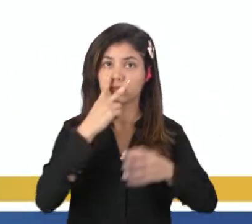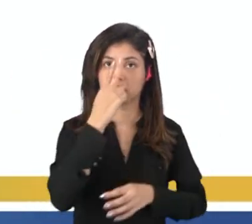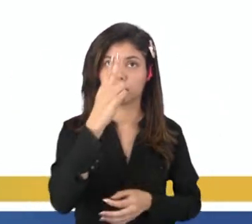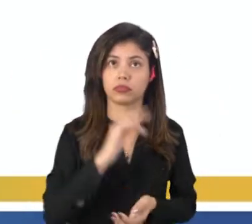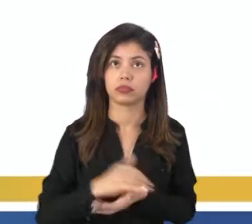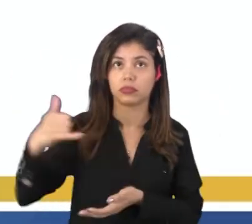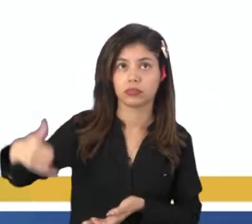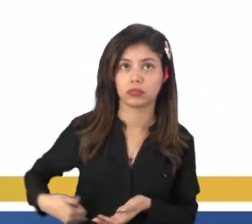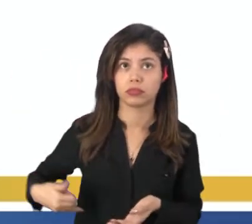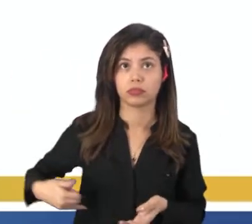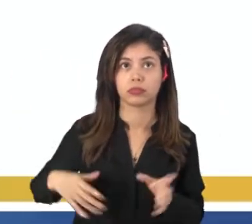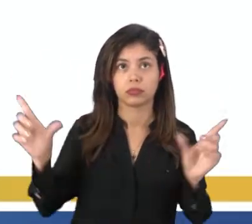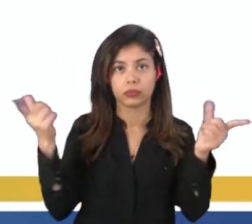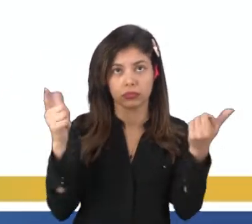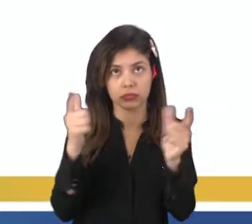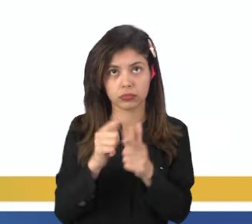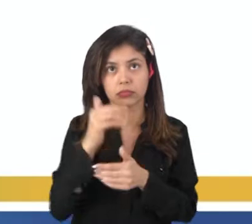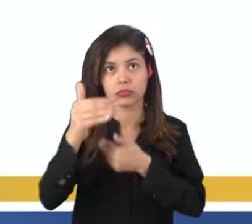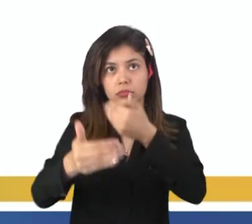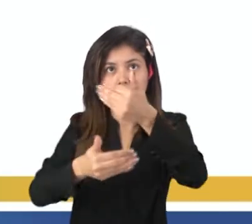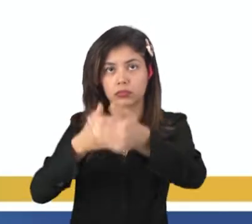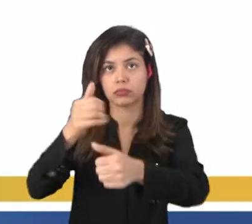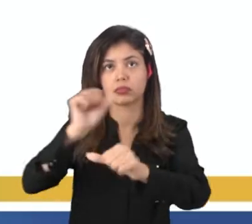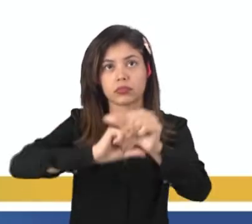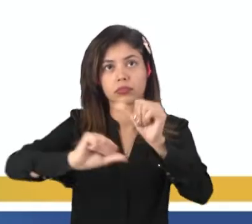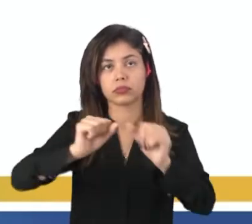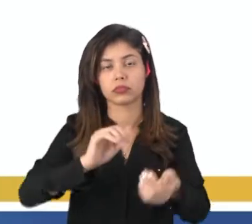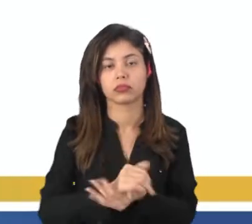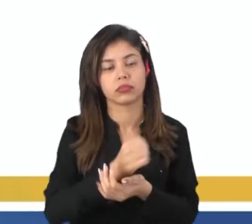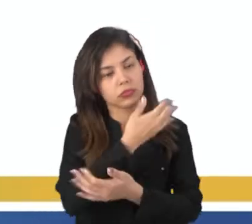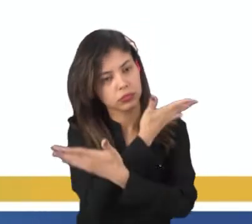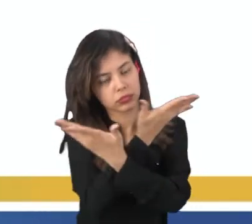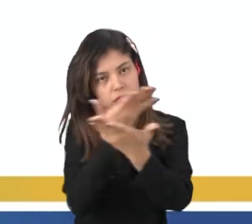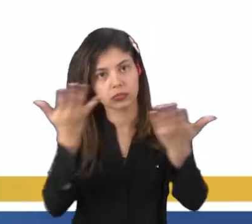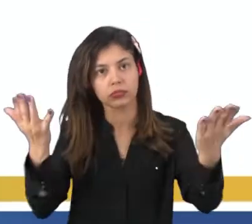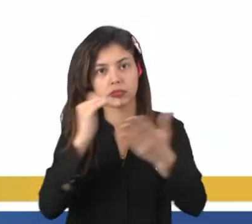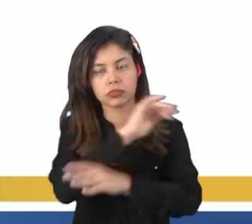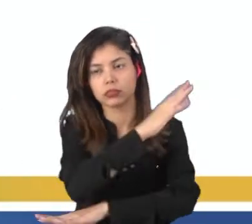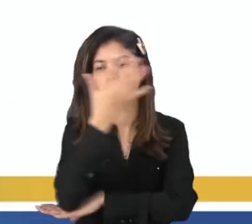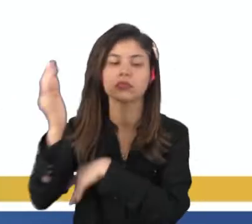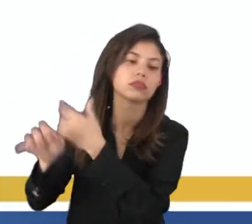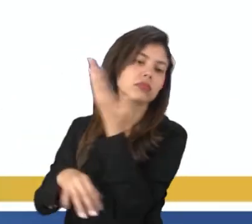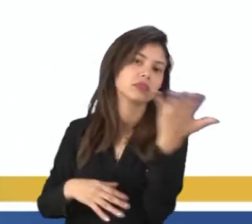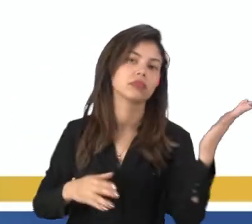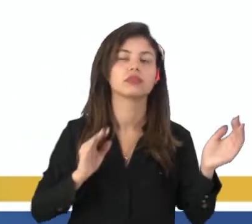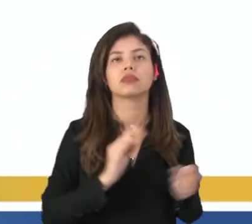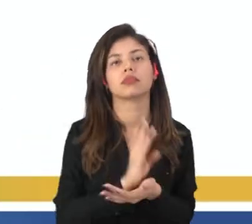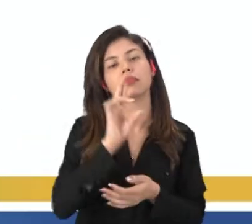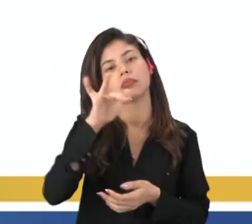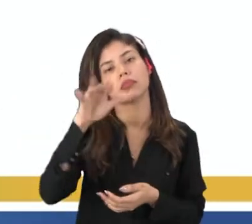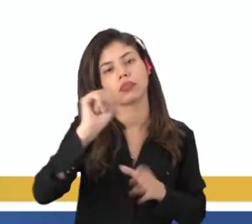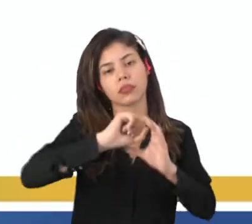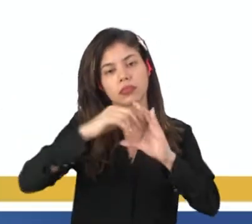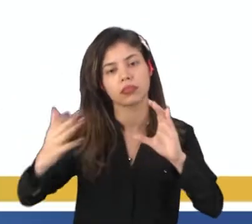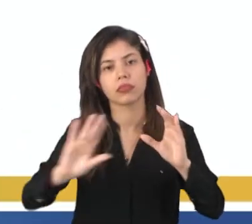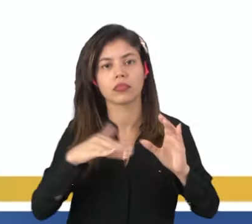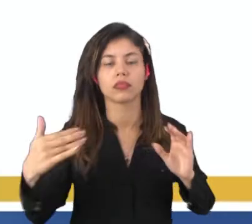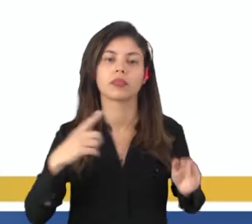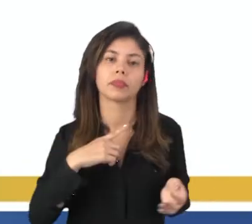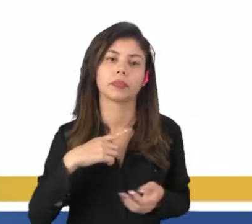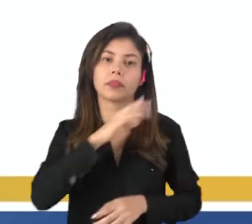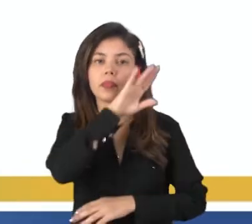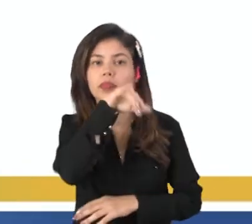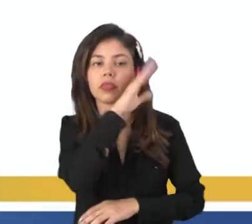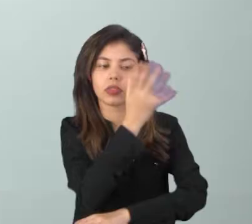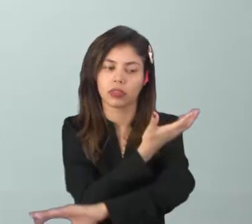semelhantes e que sofreram os mesmos processos de formação da paisagem. Então, um bioma ele é caracterizado quando você tem